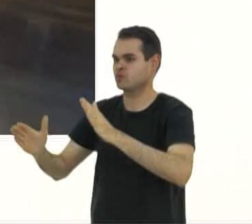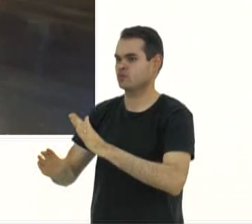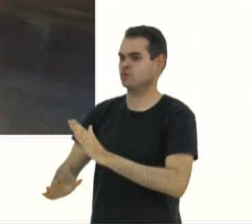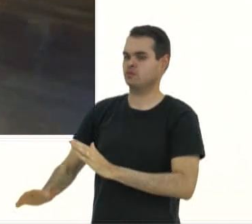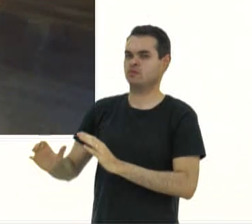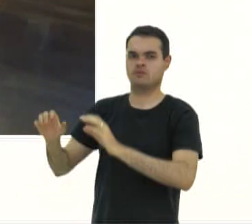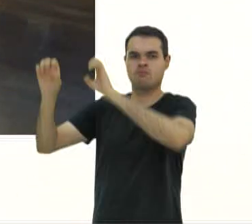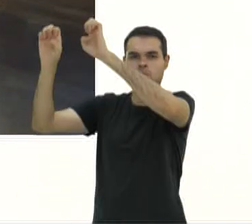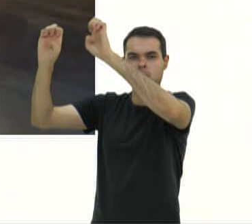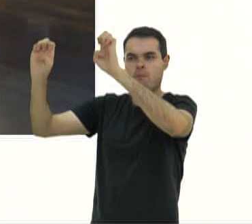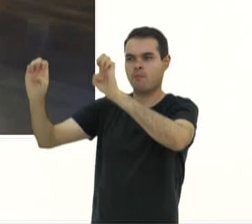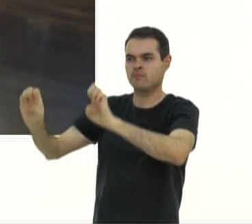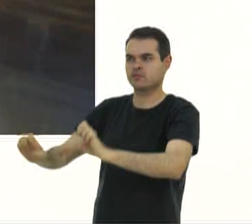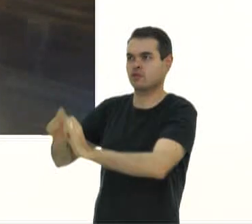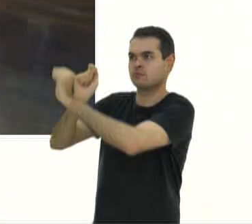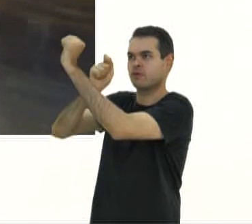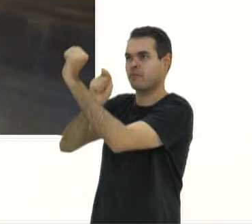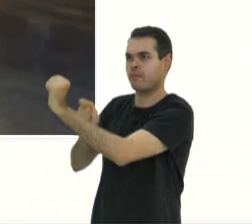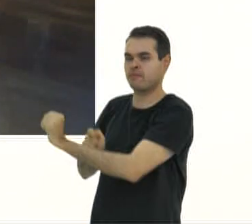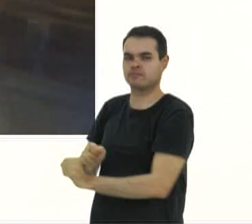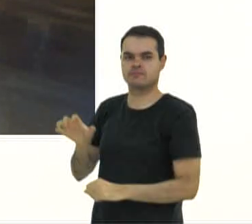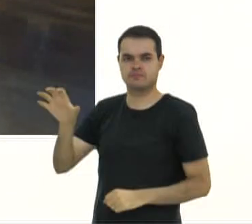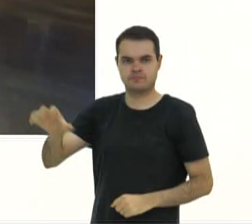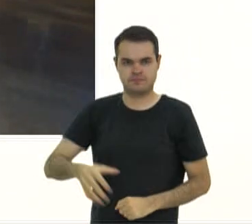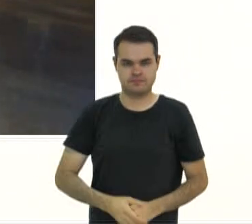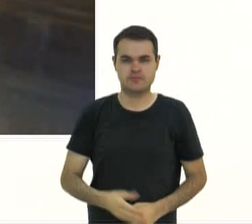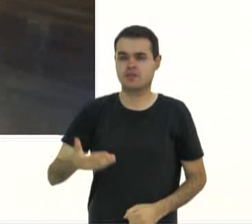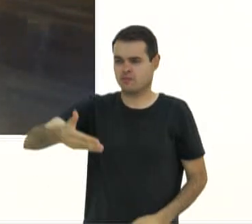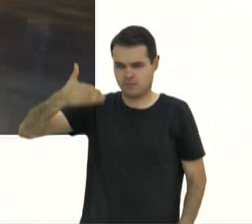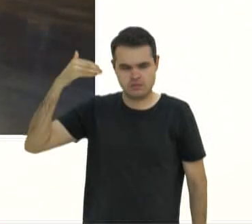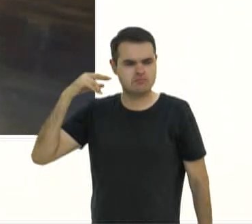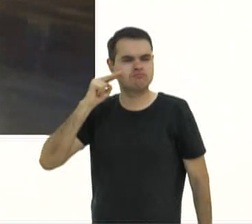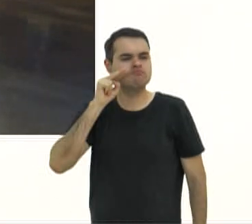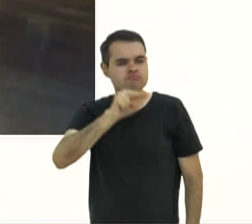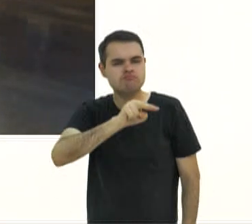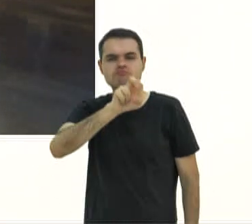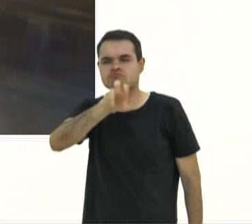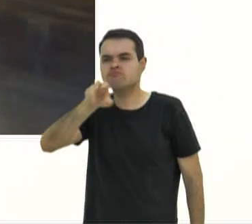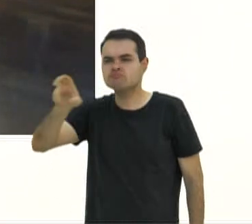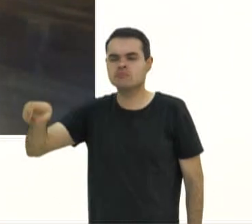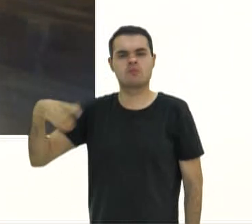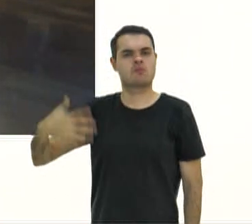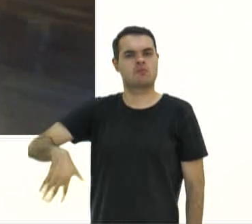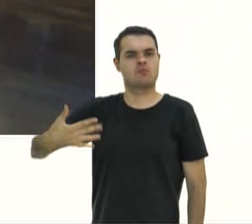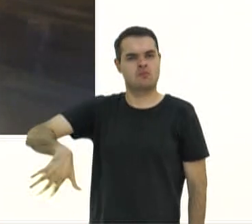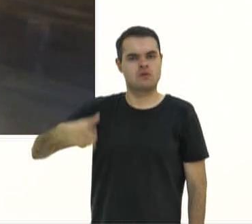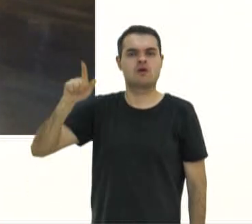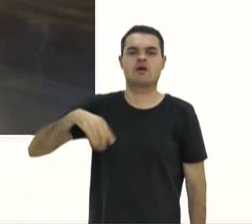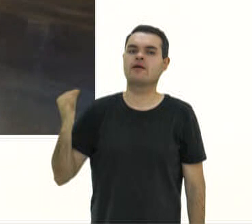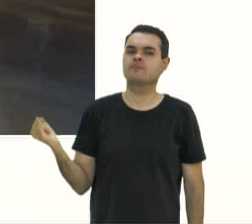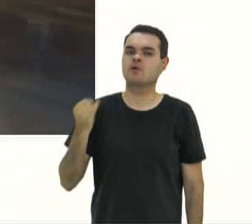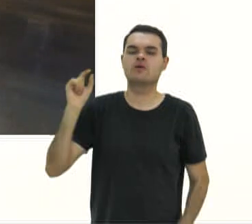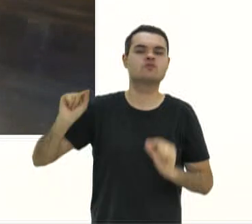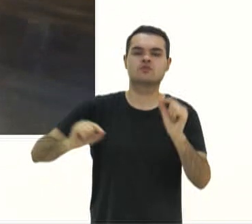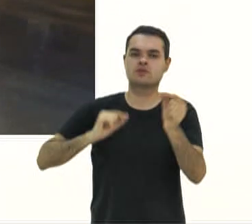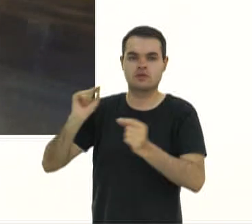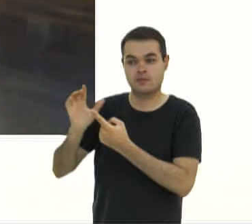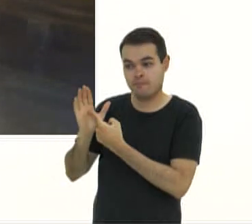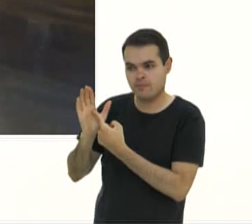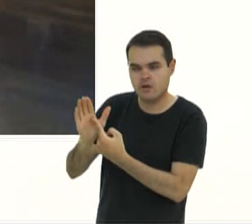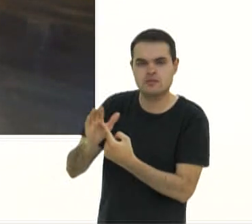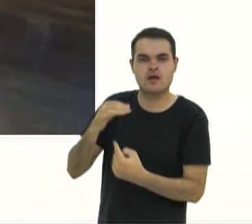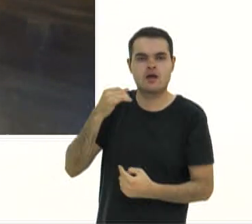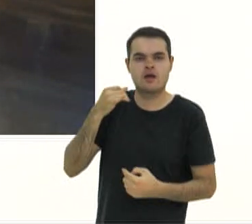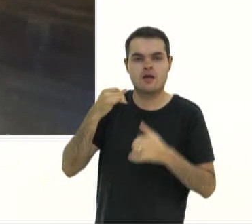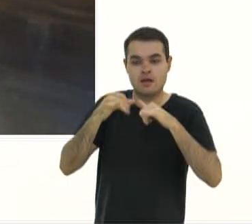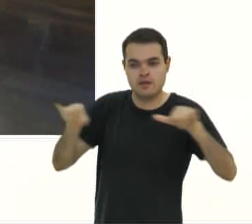em escultura. Desde essa época, a gente tem essa ideia impressionantemente importante que diz que energia